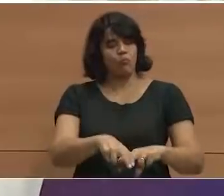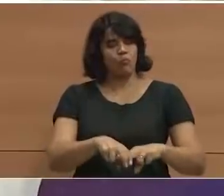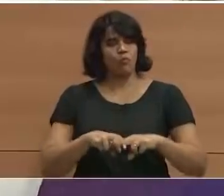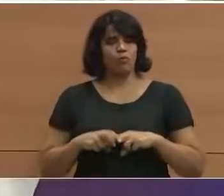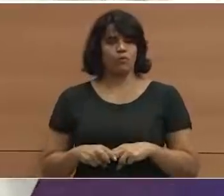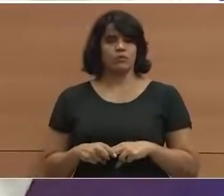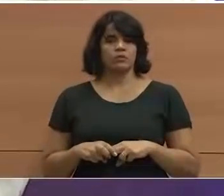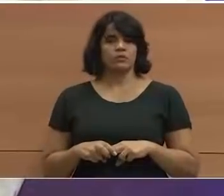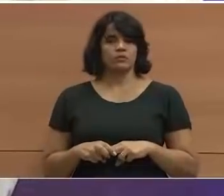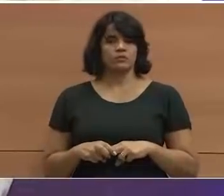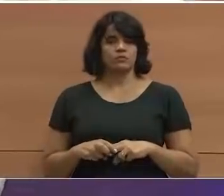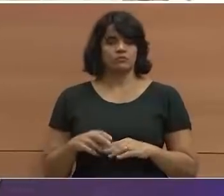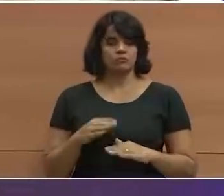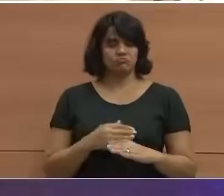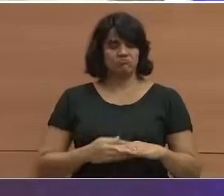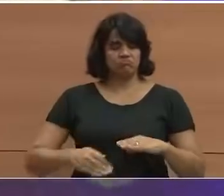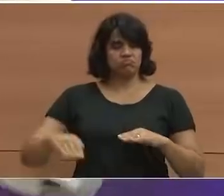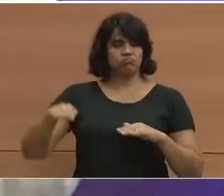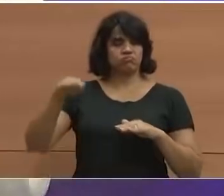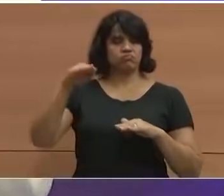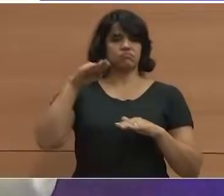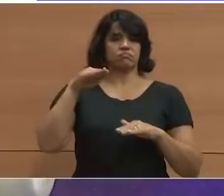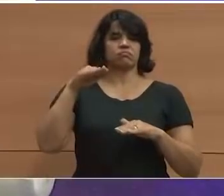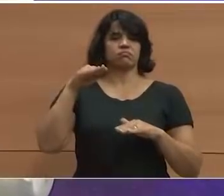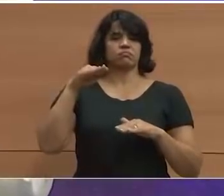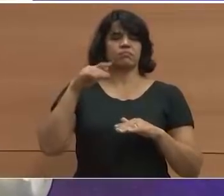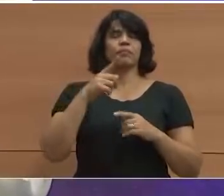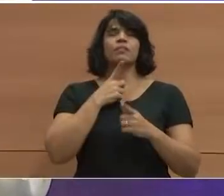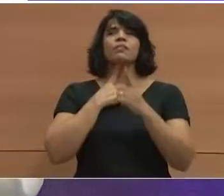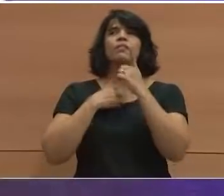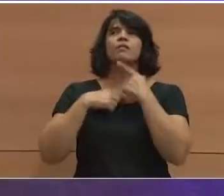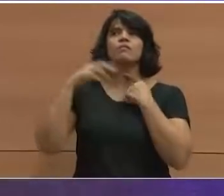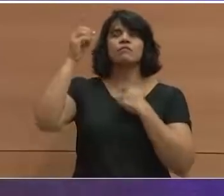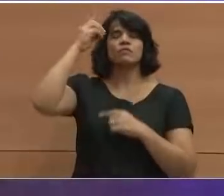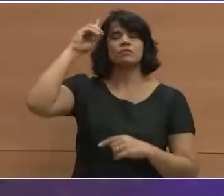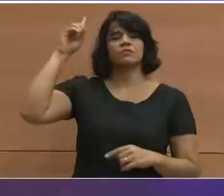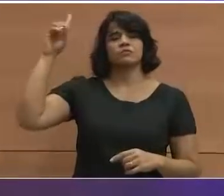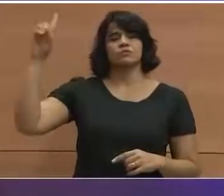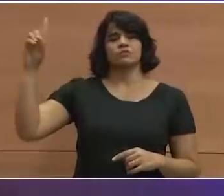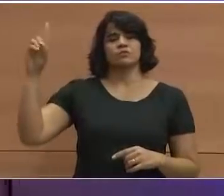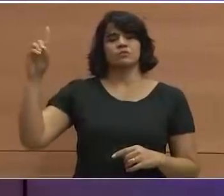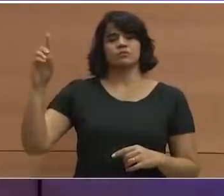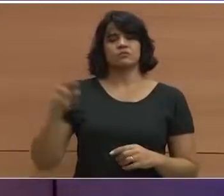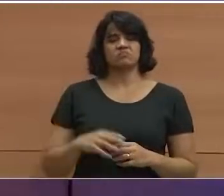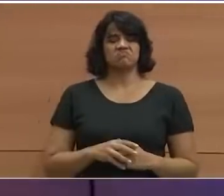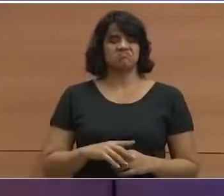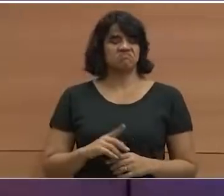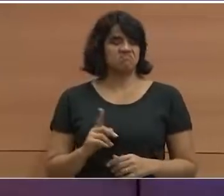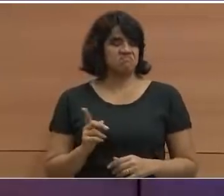diferente, uma posição especial na economia de Deus. Nem Paulo tinha essa posição.